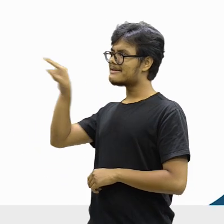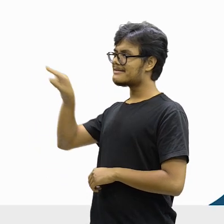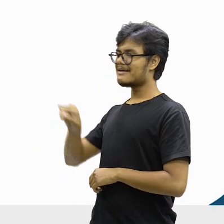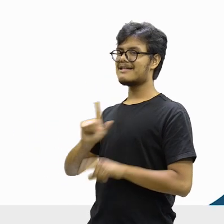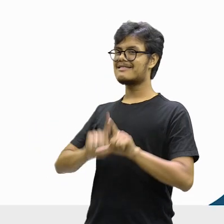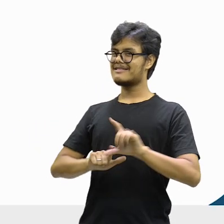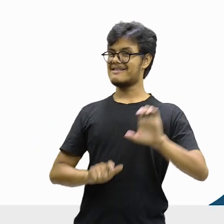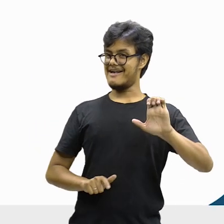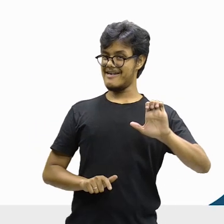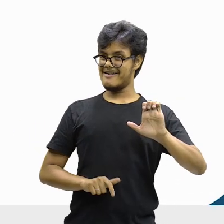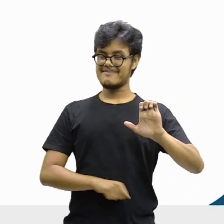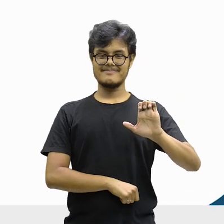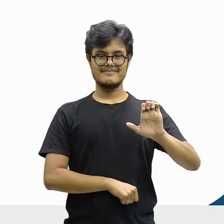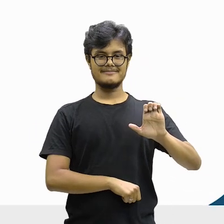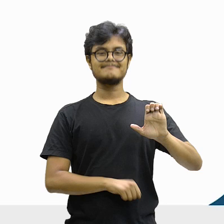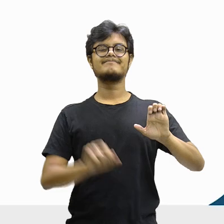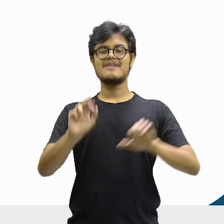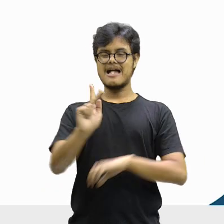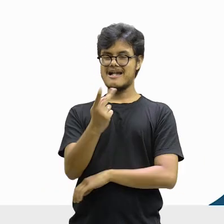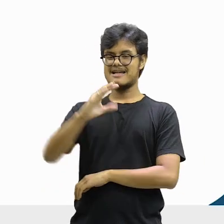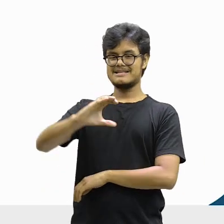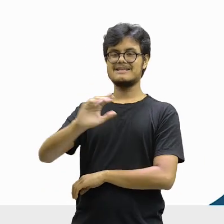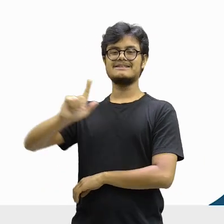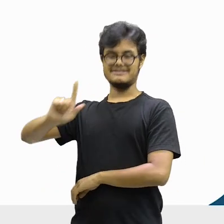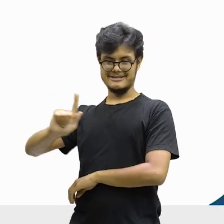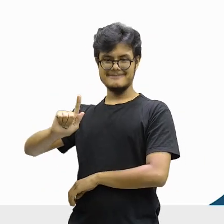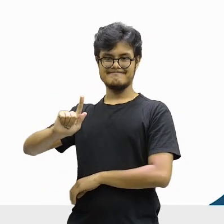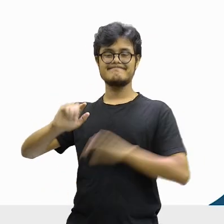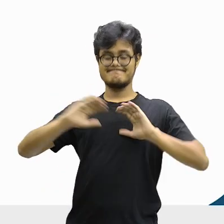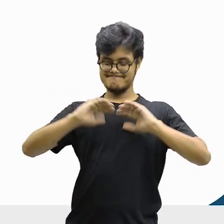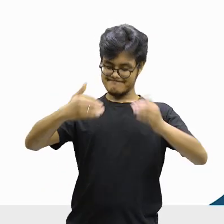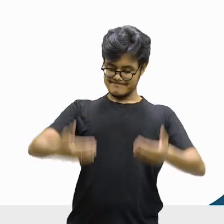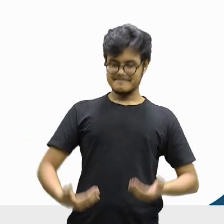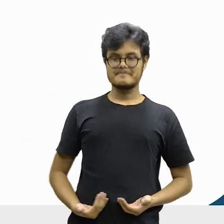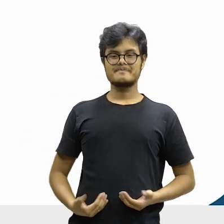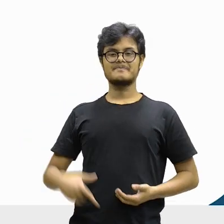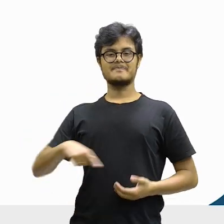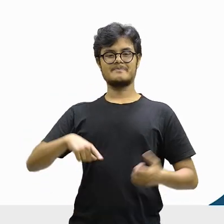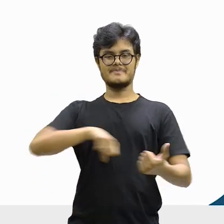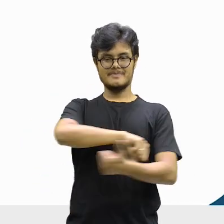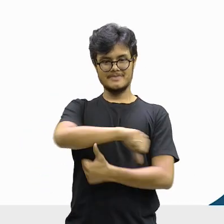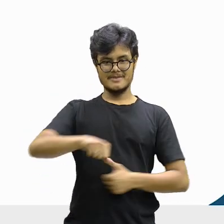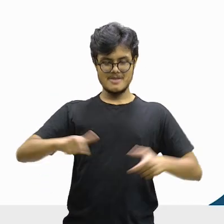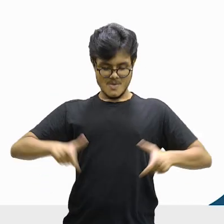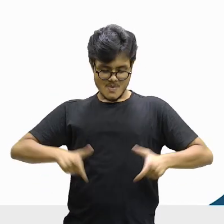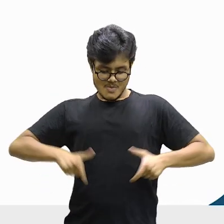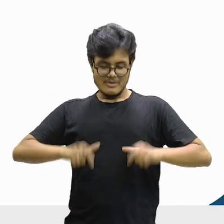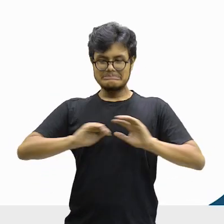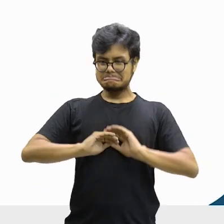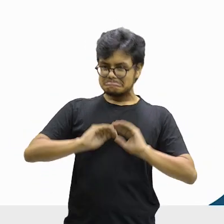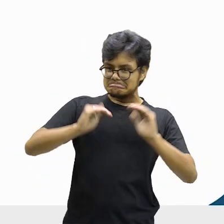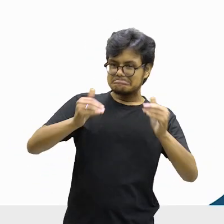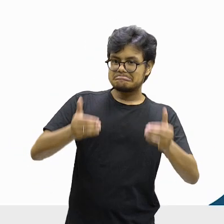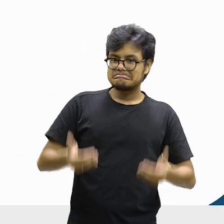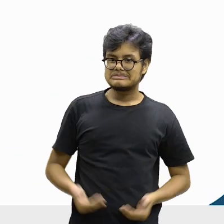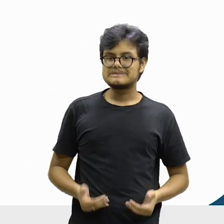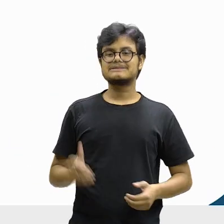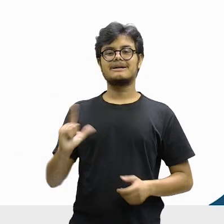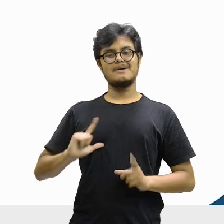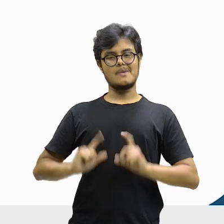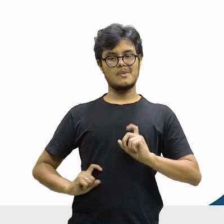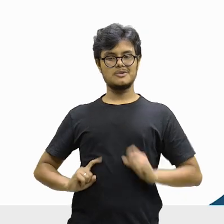resposta letra E, HCG, gonatrofina coriônica, alteração do ambiente uterino, tornando hórtil